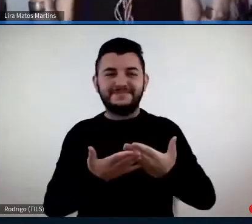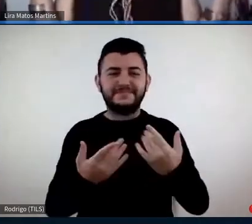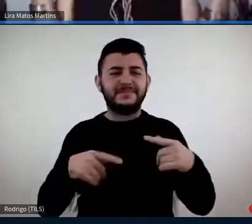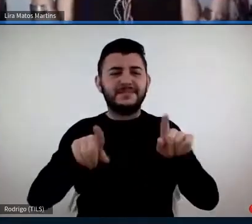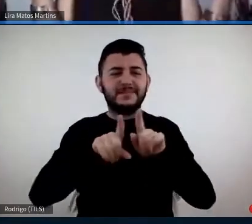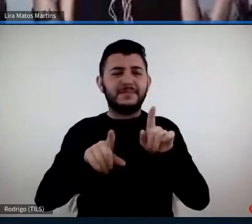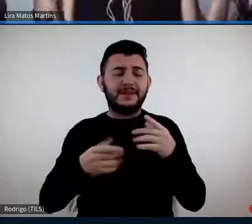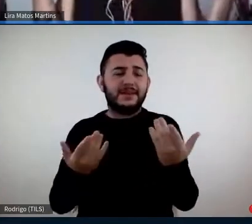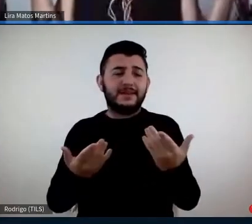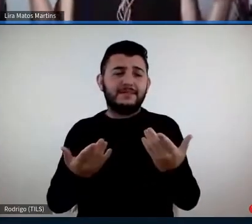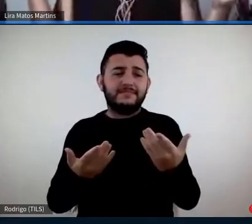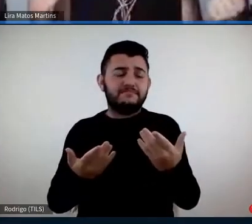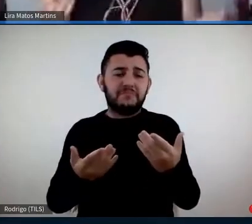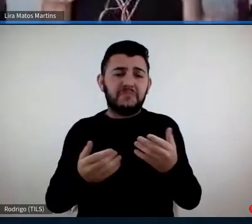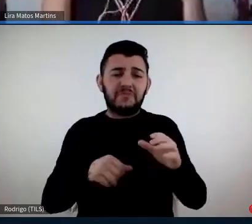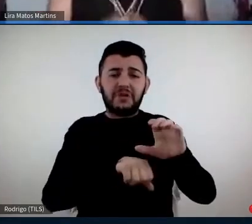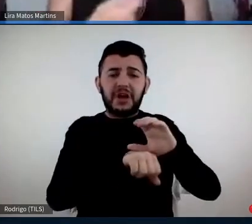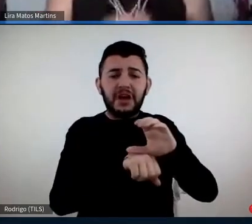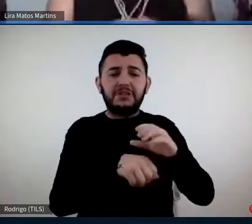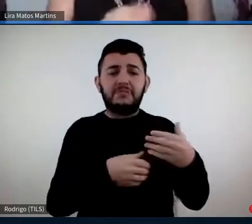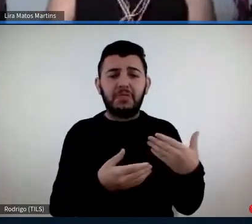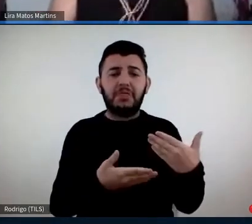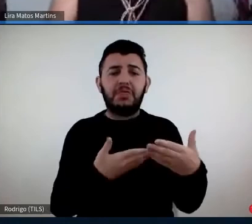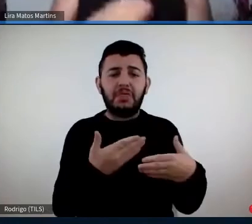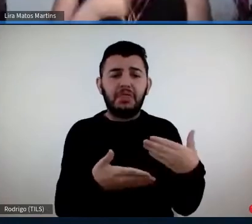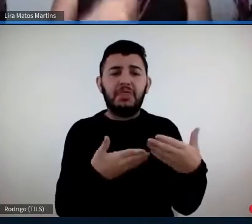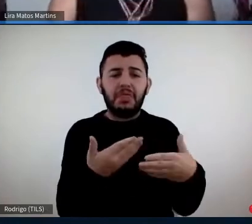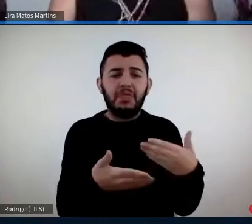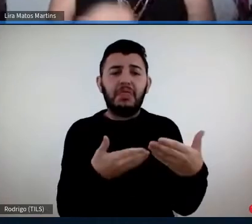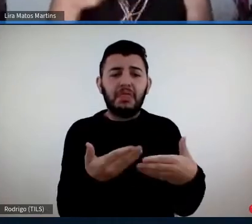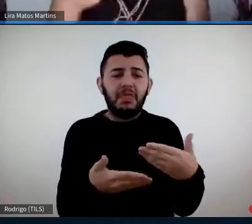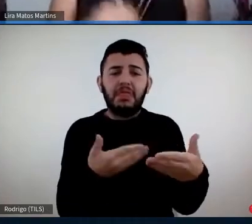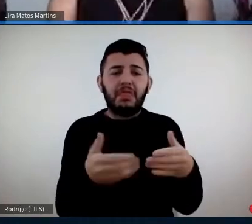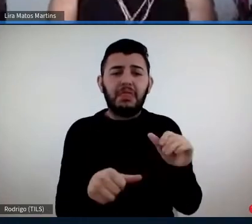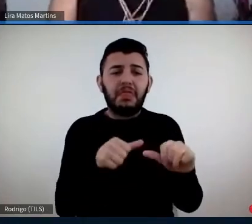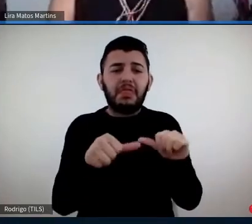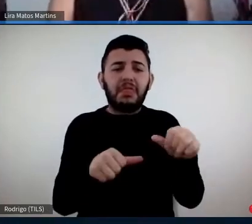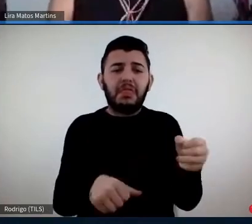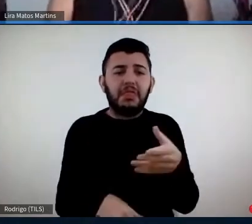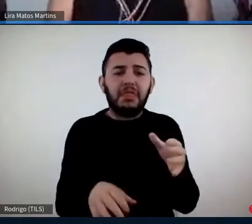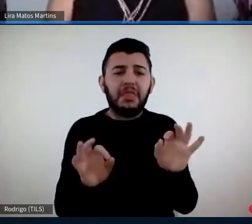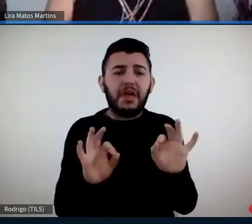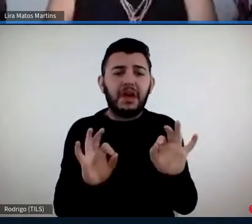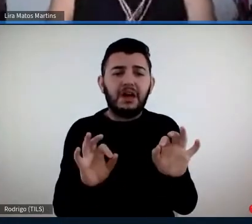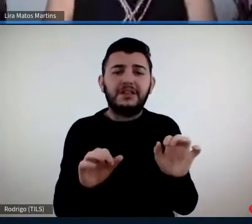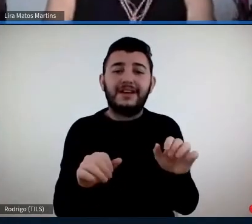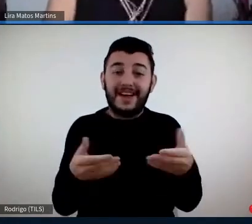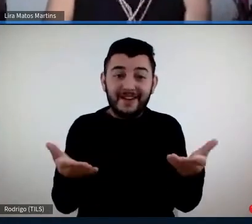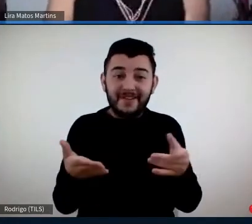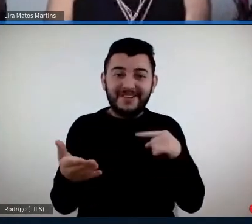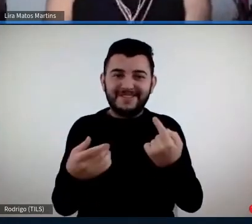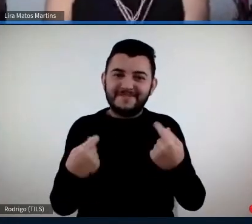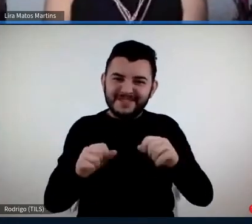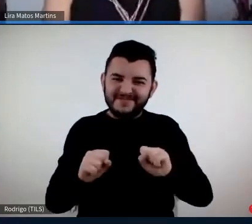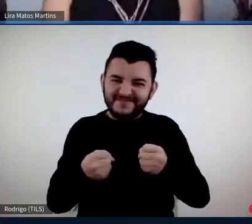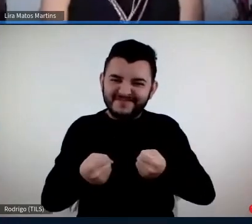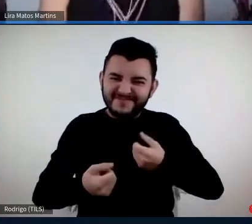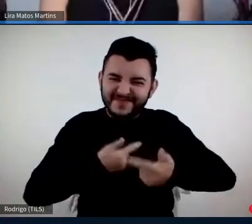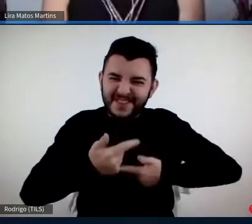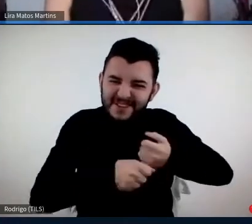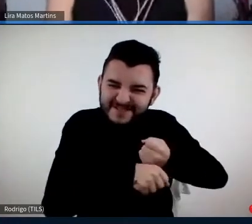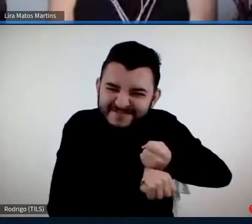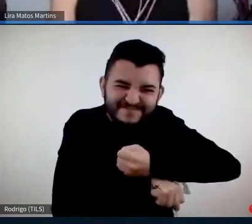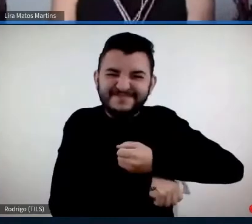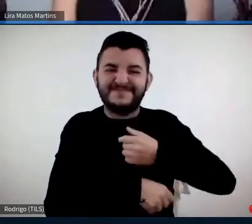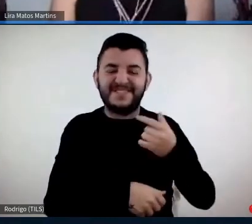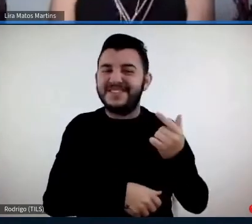passar, né? A gente não se atualizou e agora a gente precisa correr atrás e se atualizar e se unir, porque a gente tem muito, muito potencial